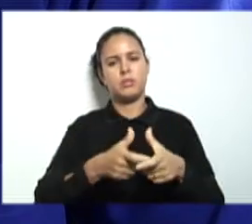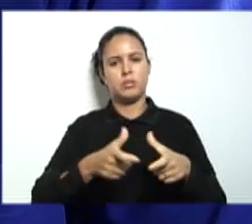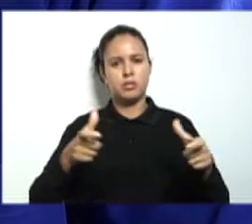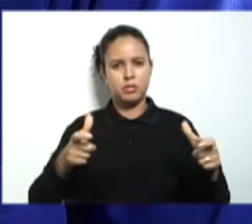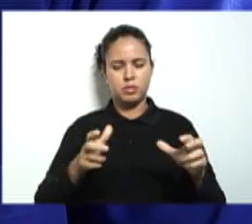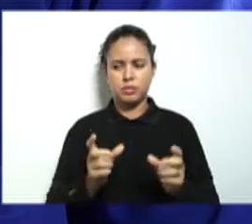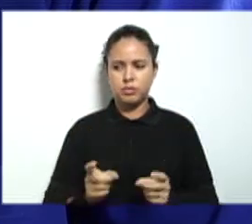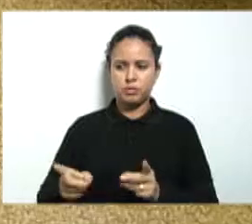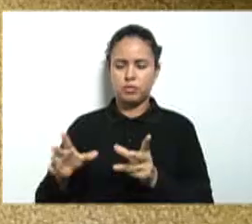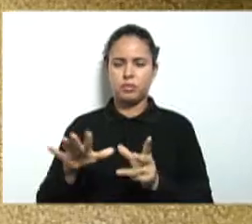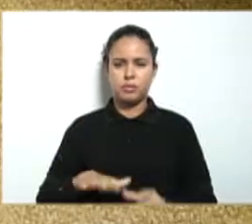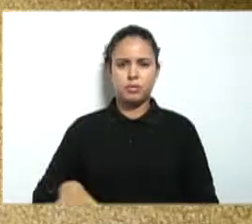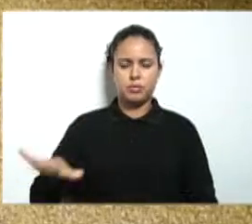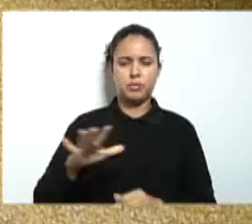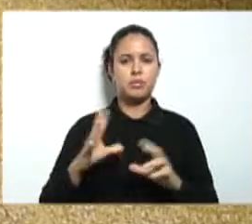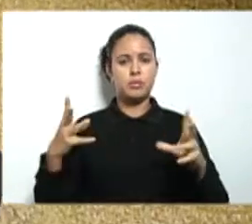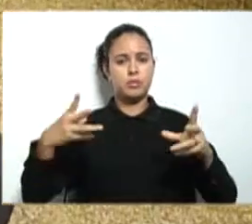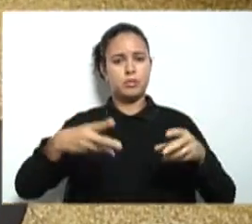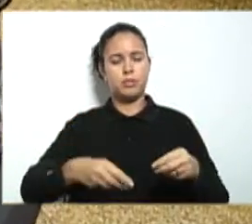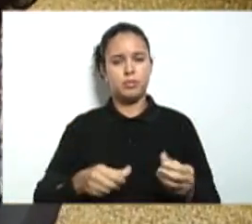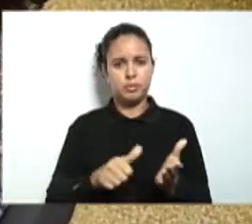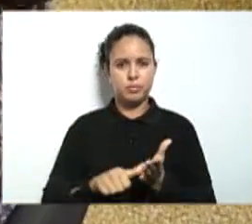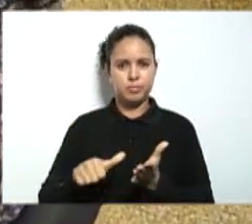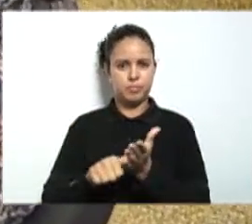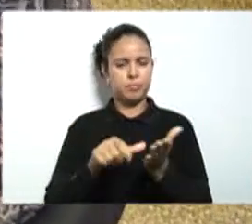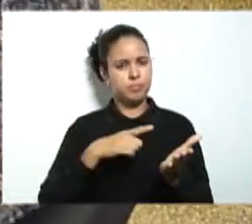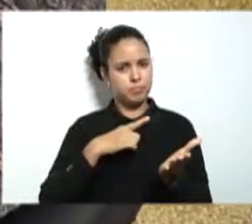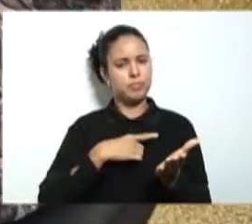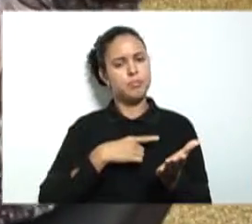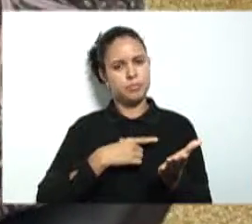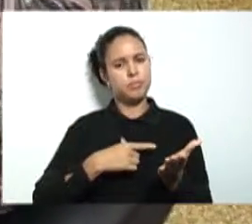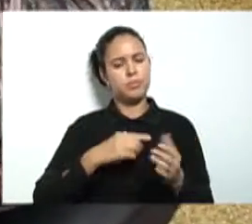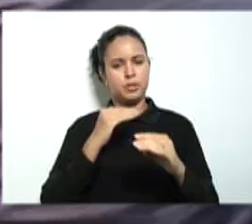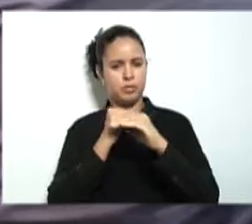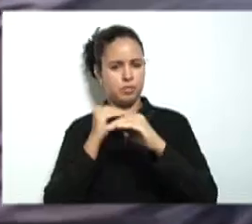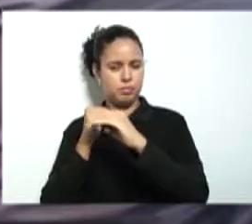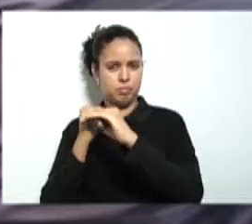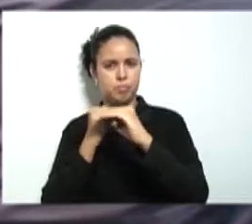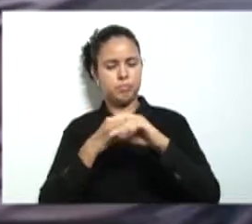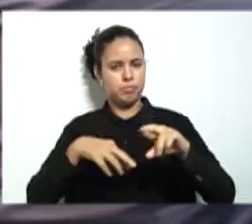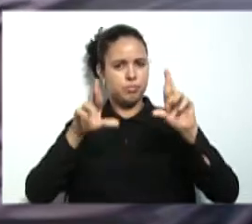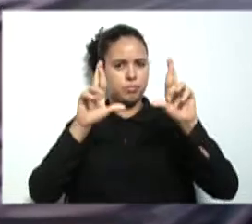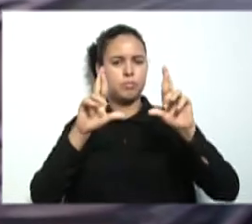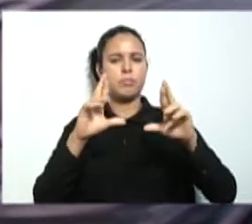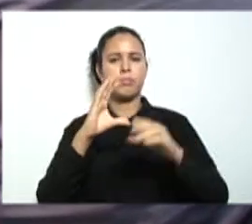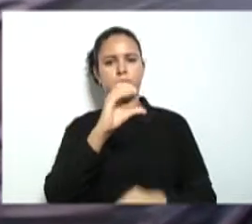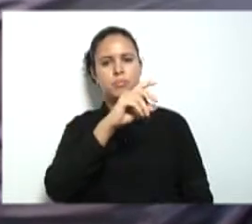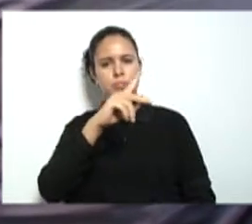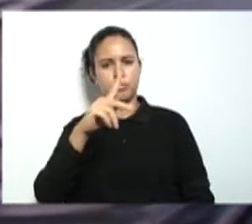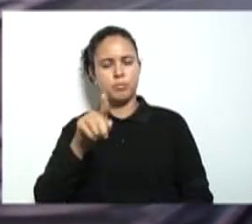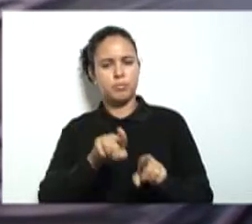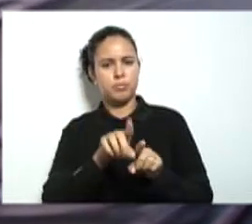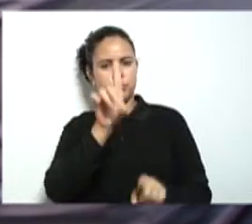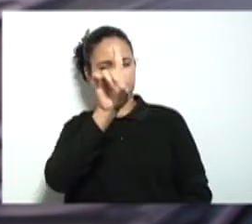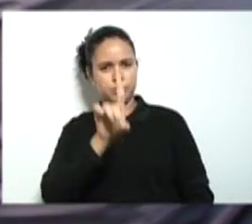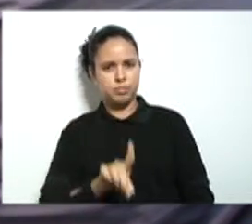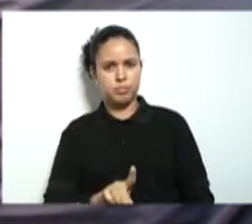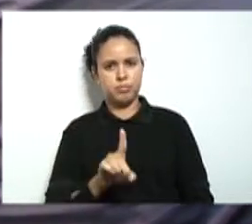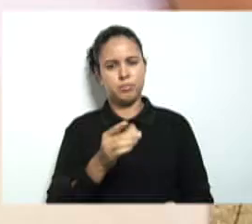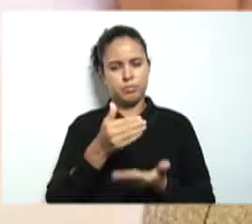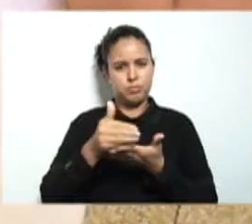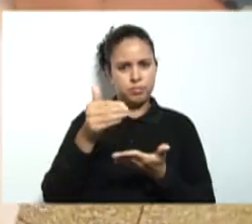com o mercado. Todos os associados têm o mesmo poder de decisão sobre a cooperativa e o direito ao capital que sobra no fim do